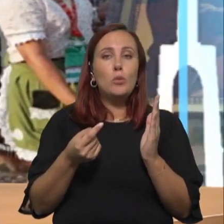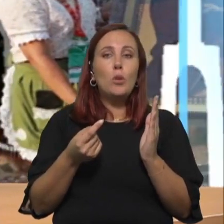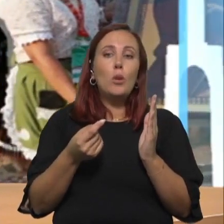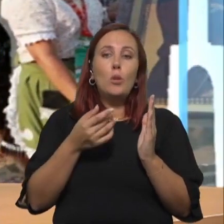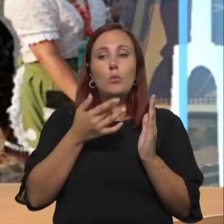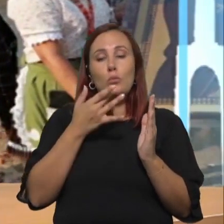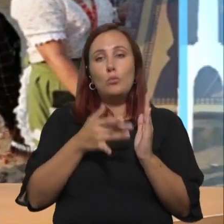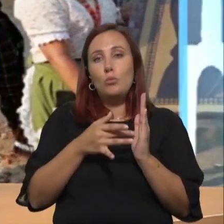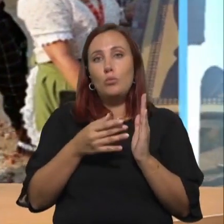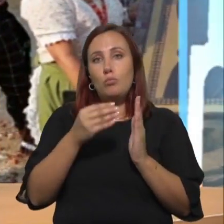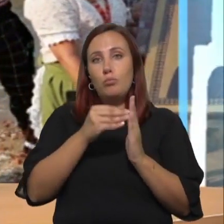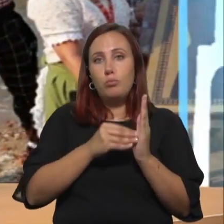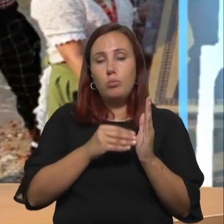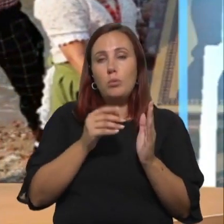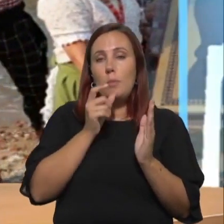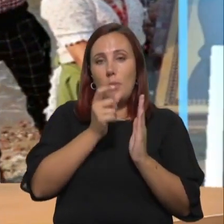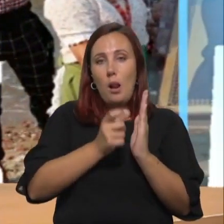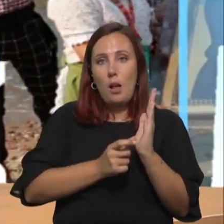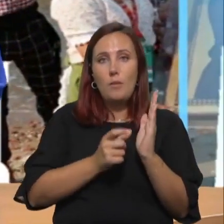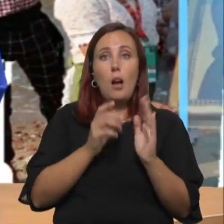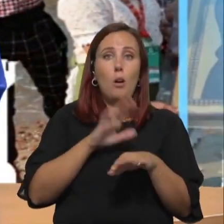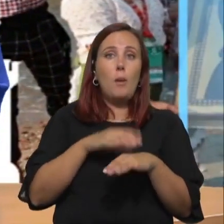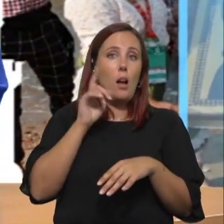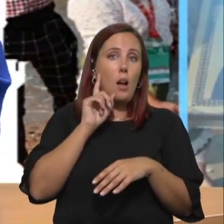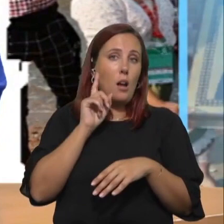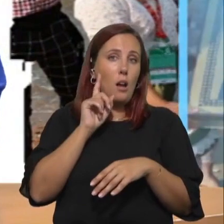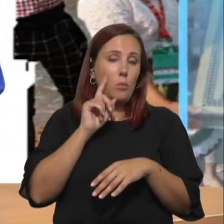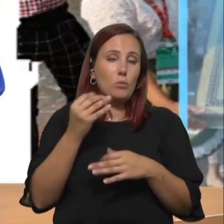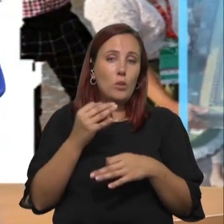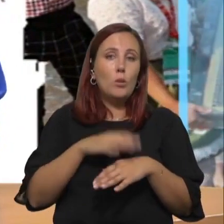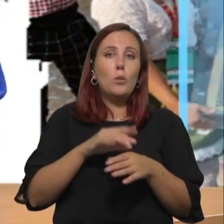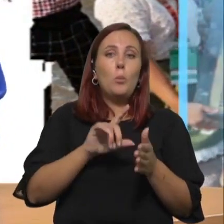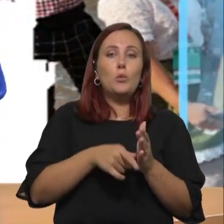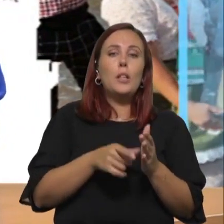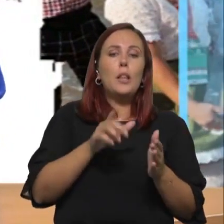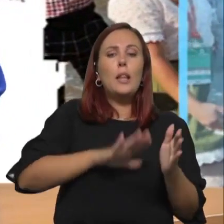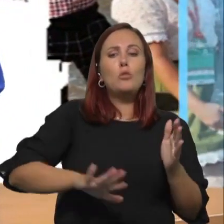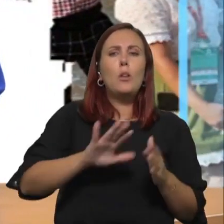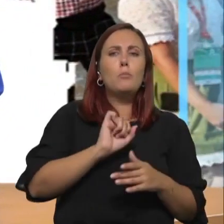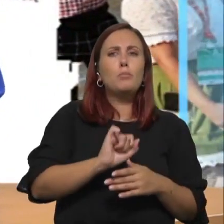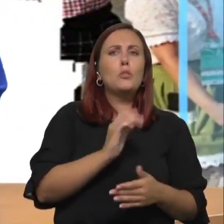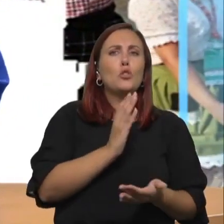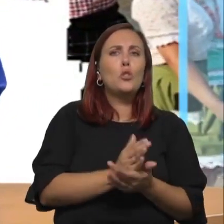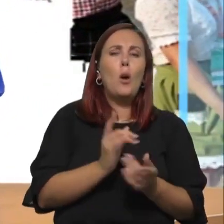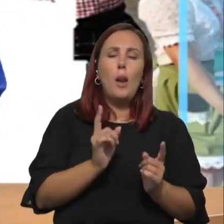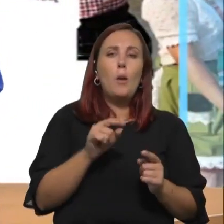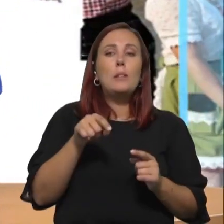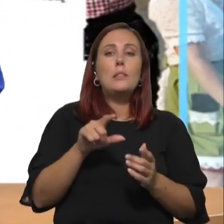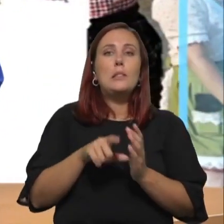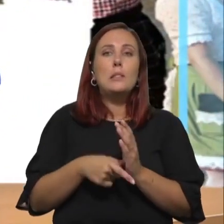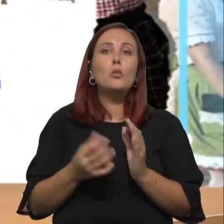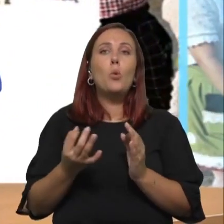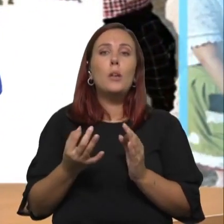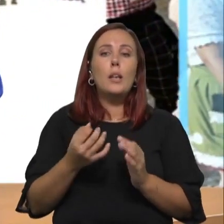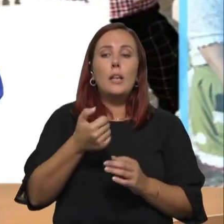deixa-me só dizer, porque acho que é fundamental, este projeto deixou de ser um projeto nacional, porque nós temos neste momento mais de